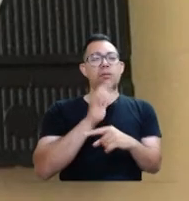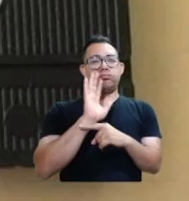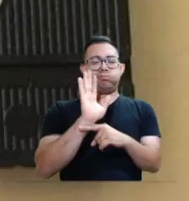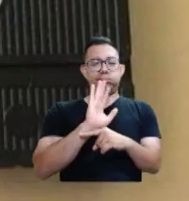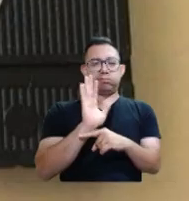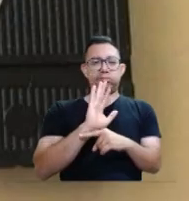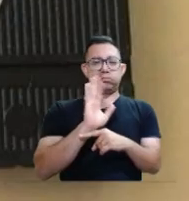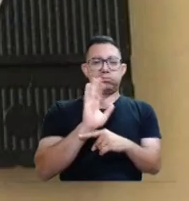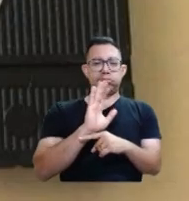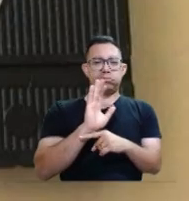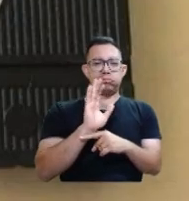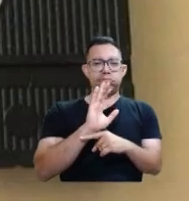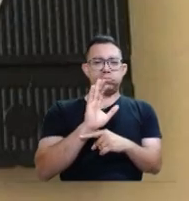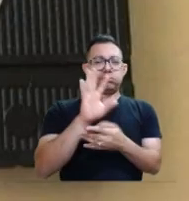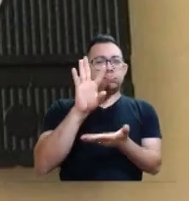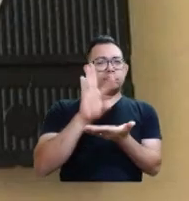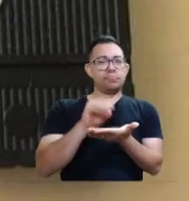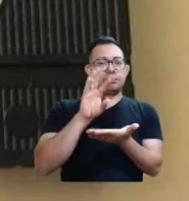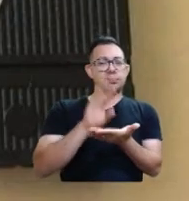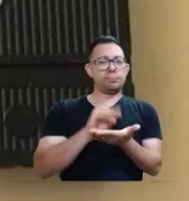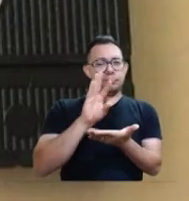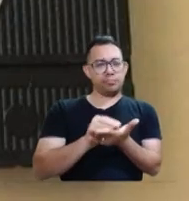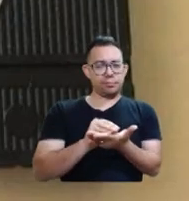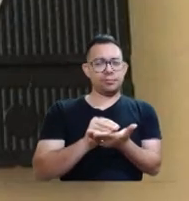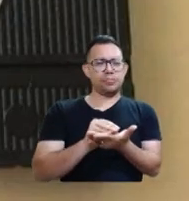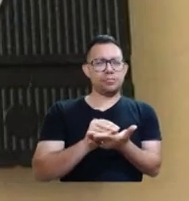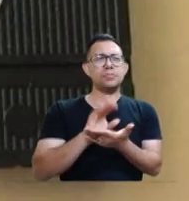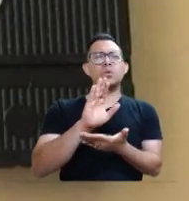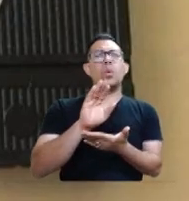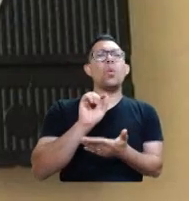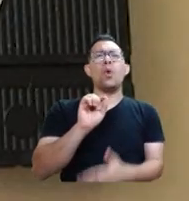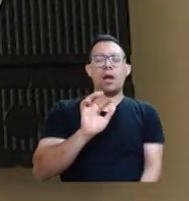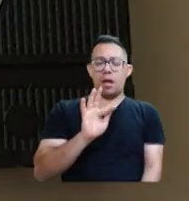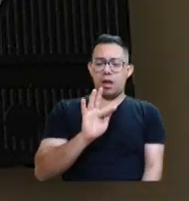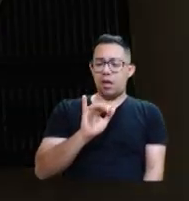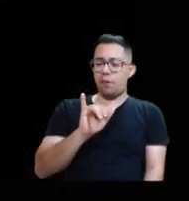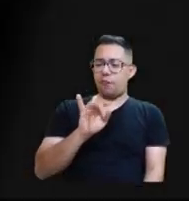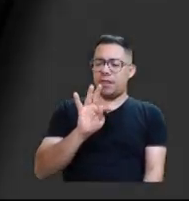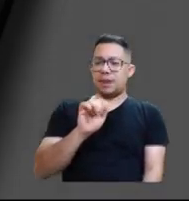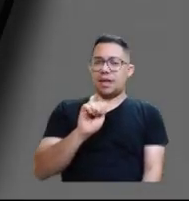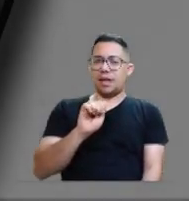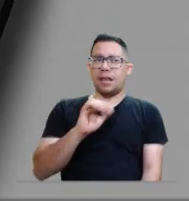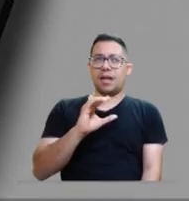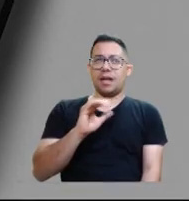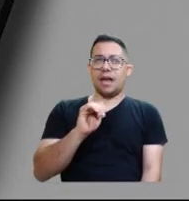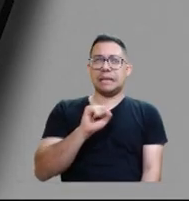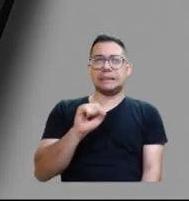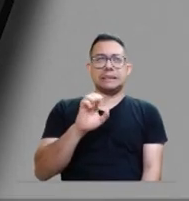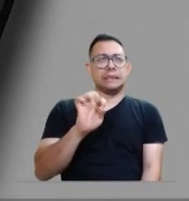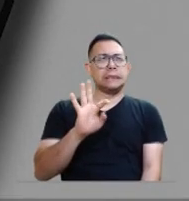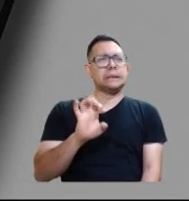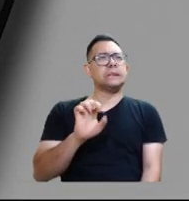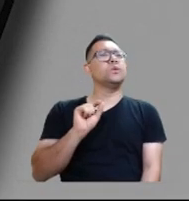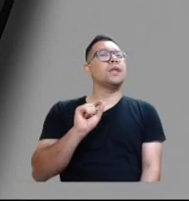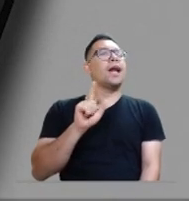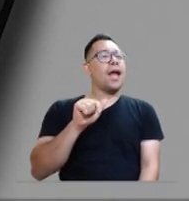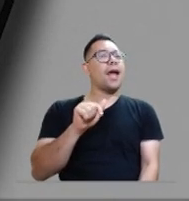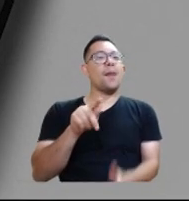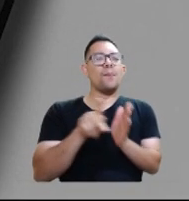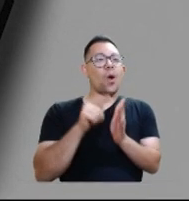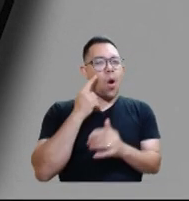fita cassete. Mas espera aí, e o que era a fita cassete? Era uma